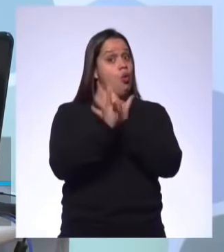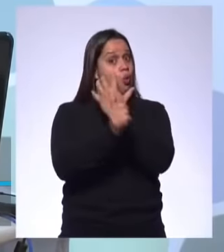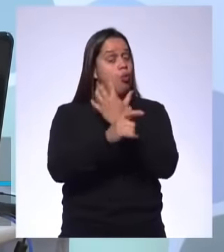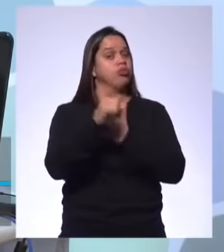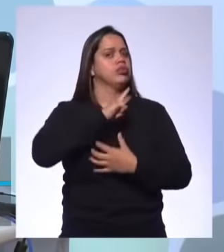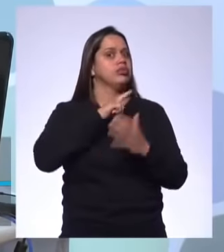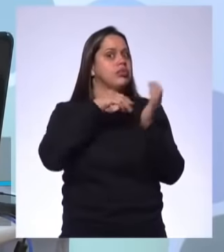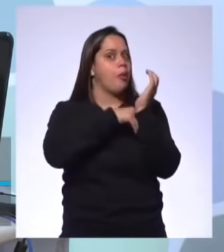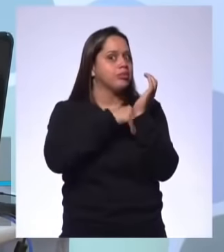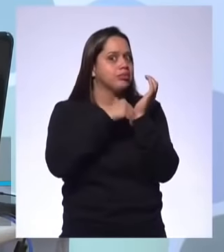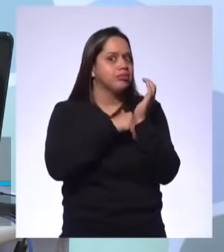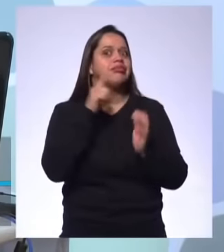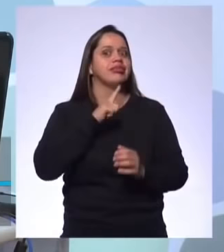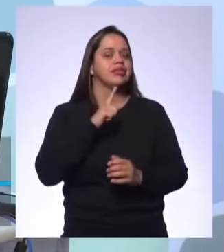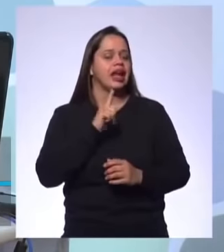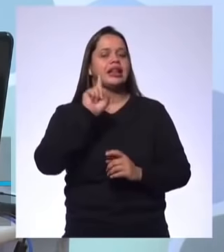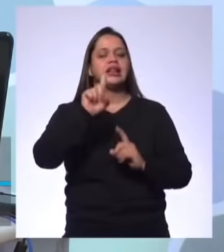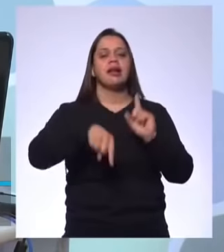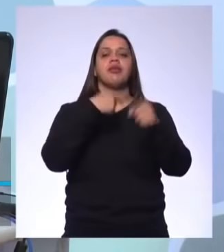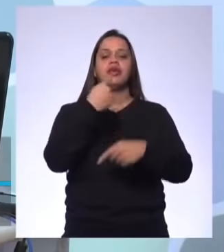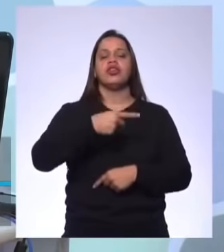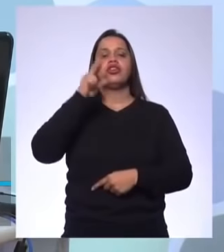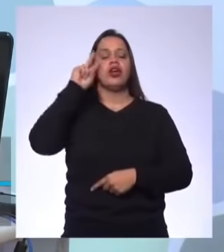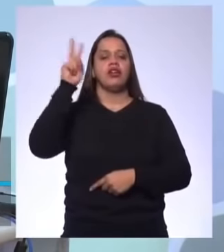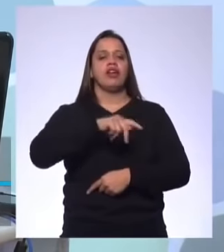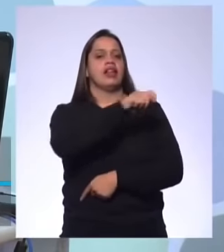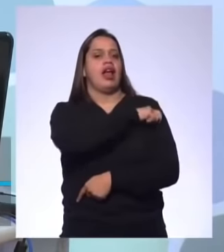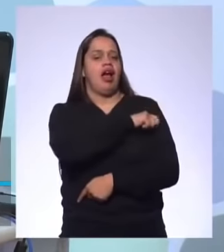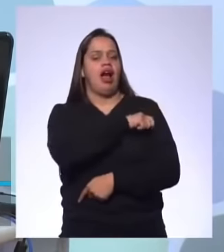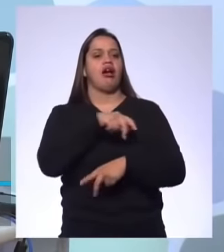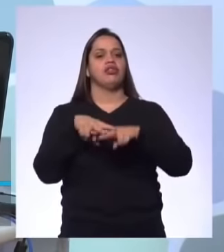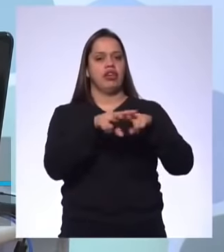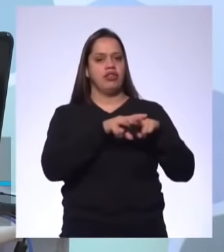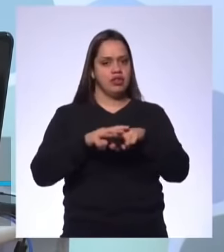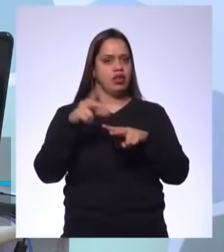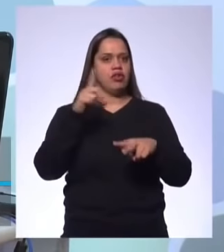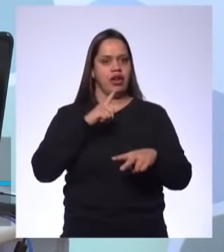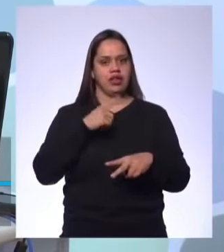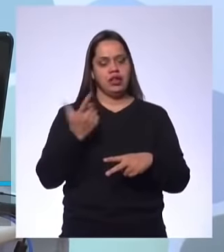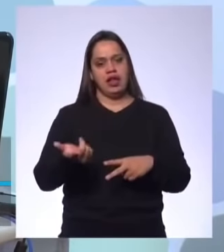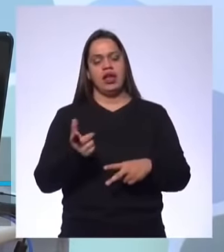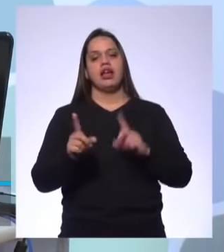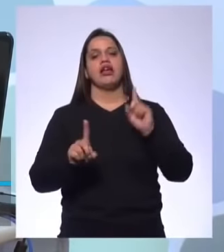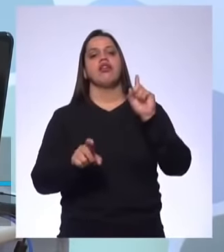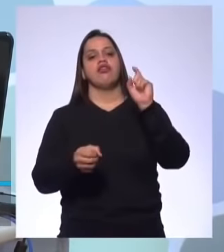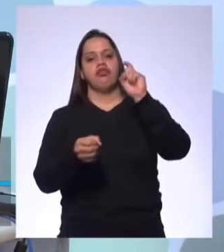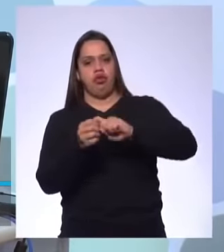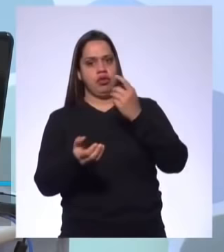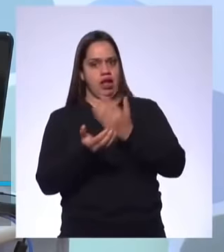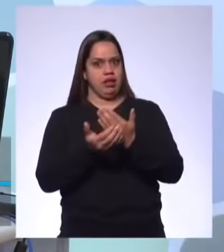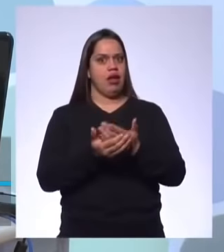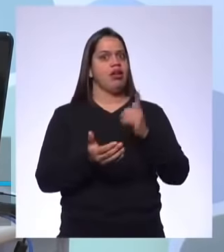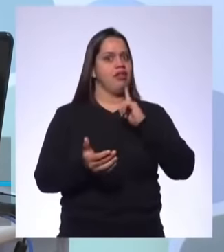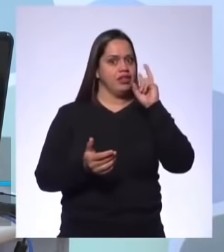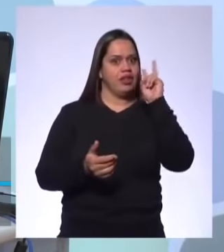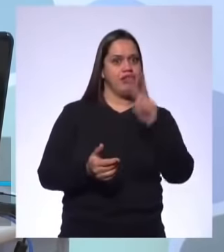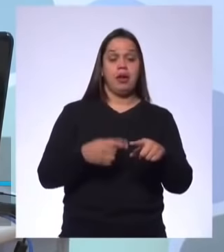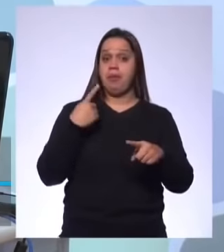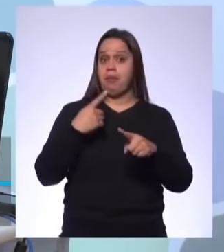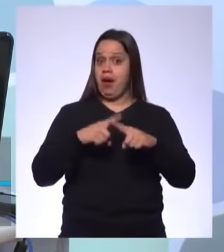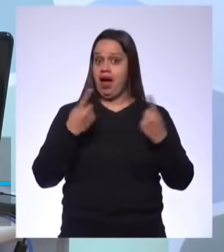mistério, que a gente vai ver também lá nas aulas de recuperação, aí quando tiver ou não que voltar às aulas, enfim. Mas já temos algumas aulas